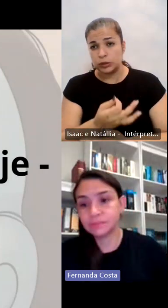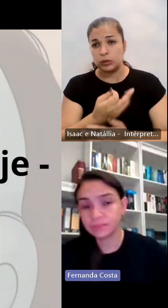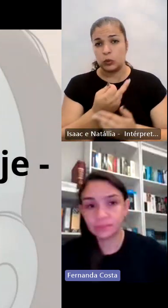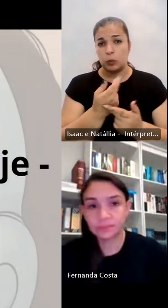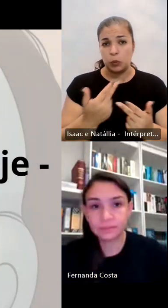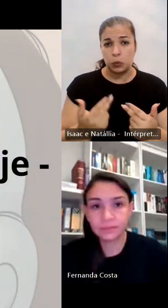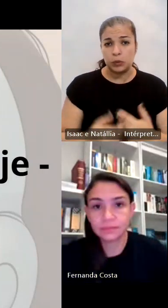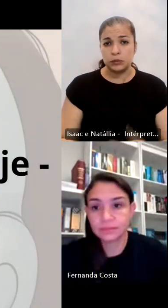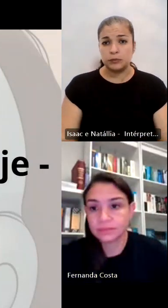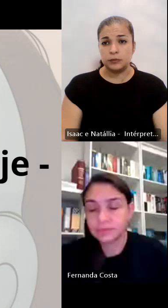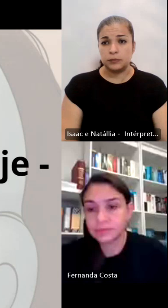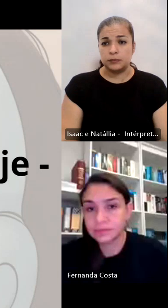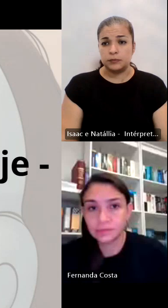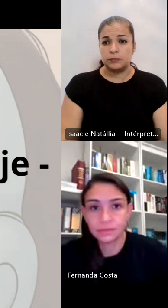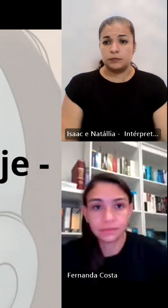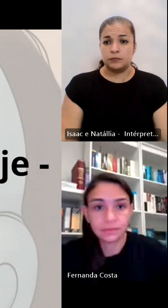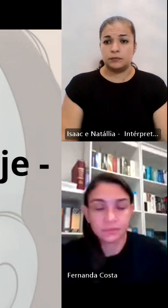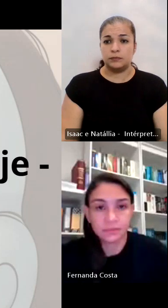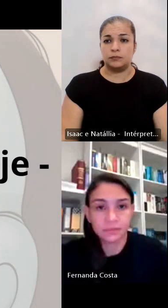coisa?